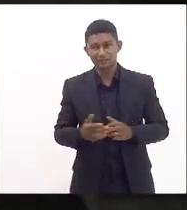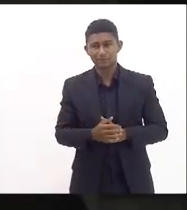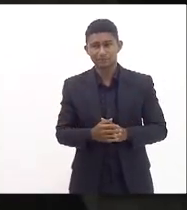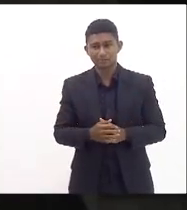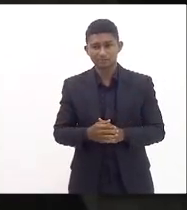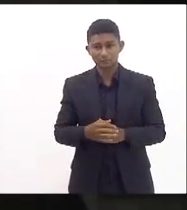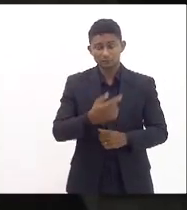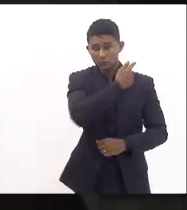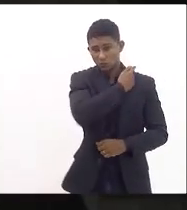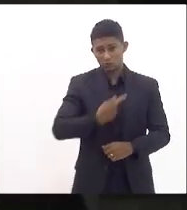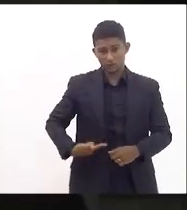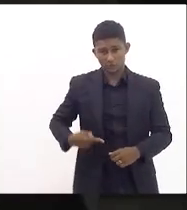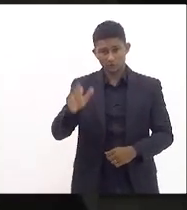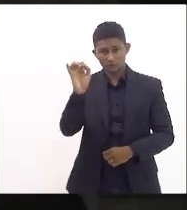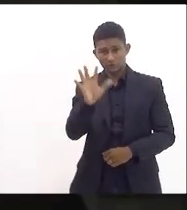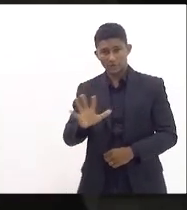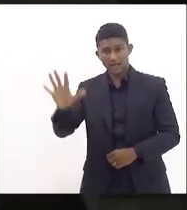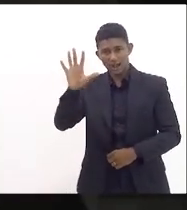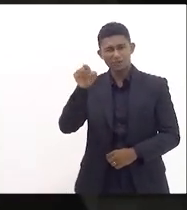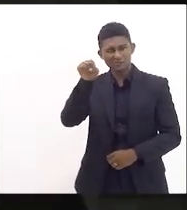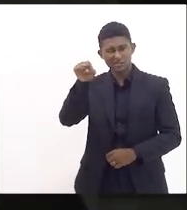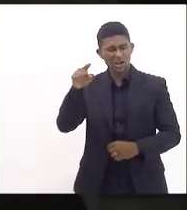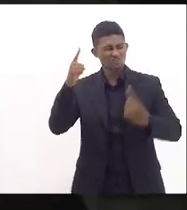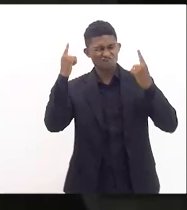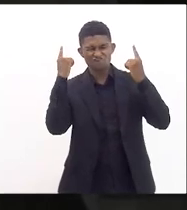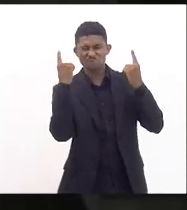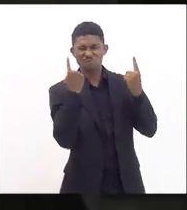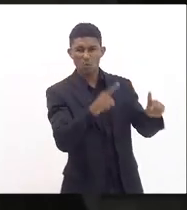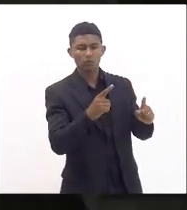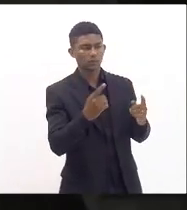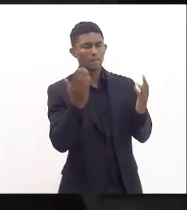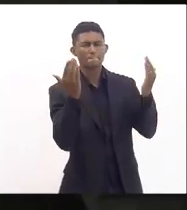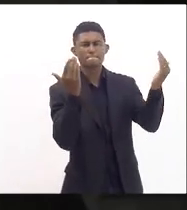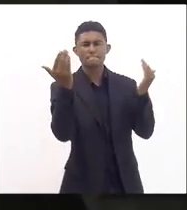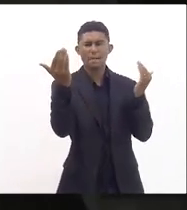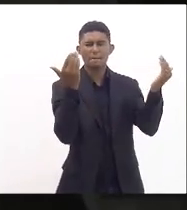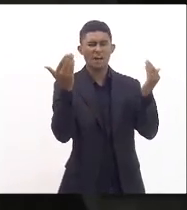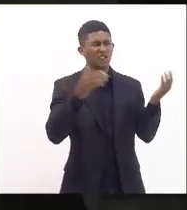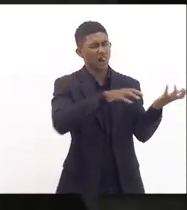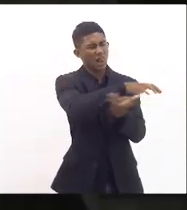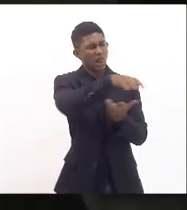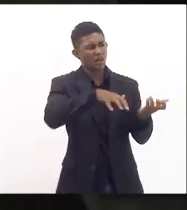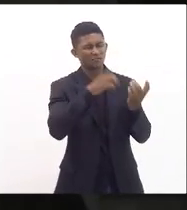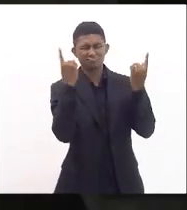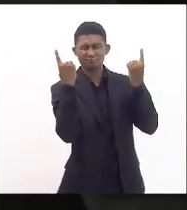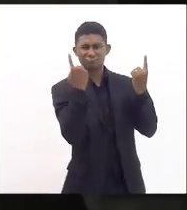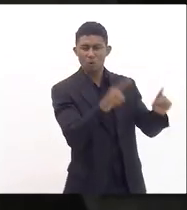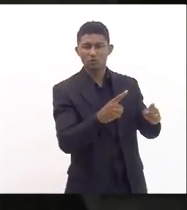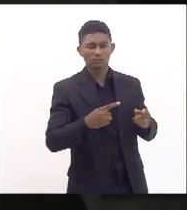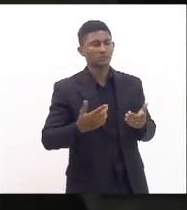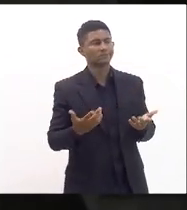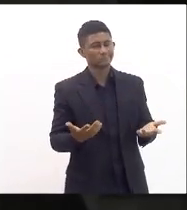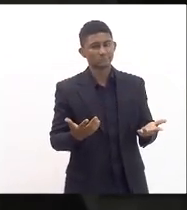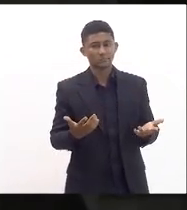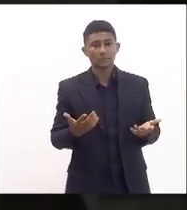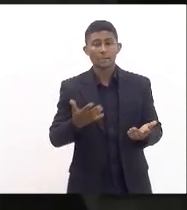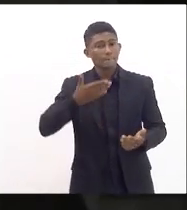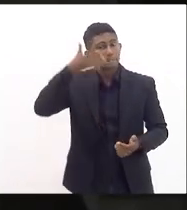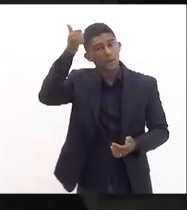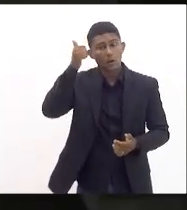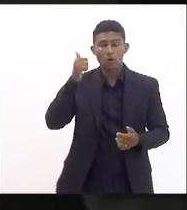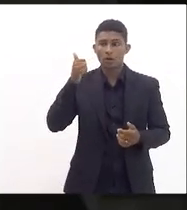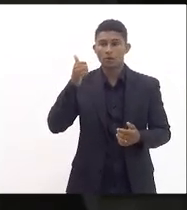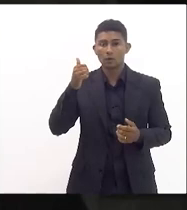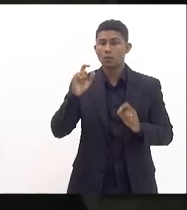do governo federal contra a reforma psiquiátrica, contra a luta manicomial, antimanicomial, é